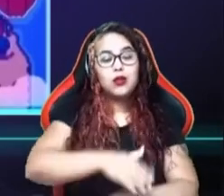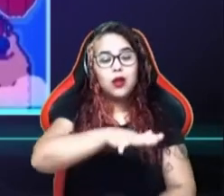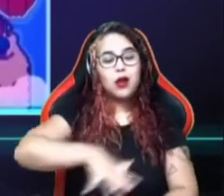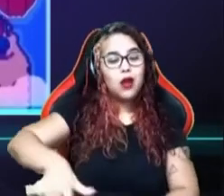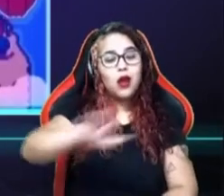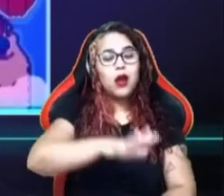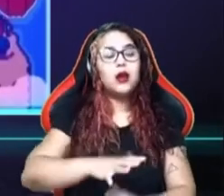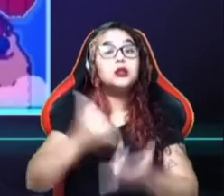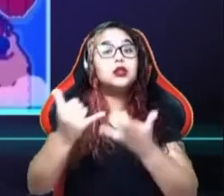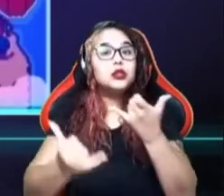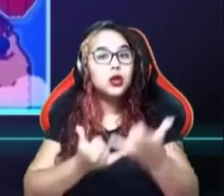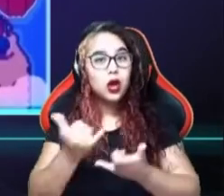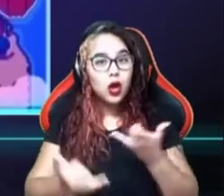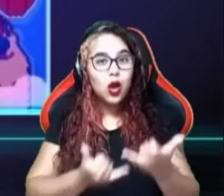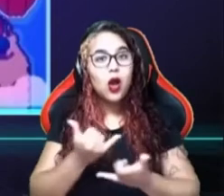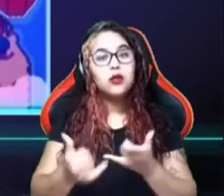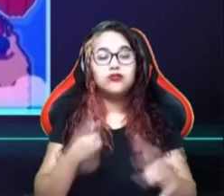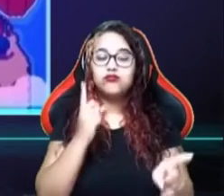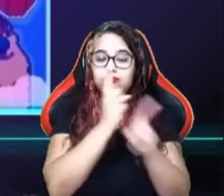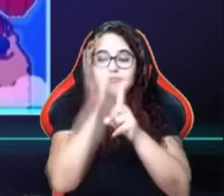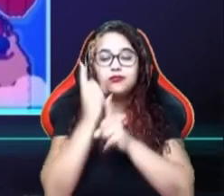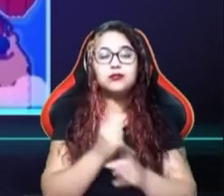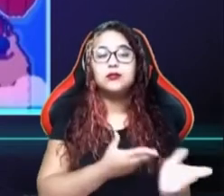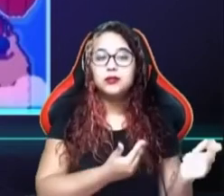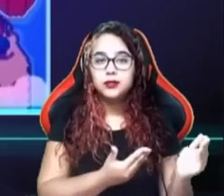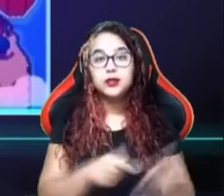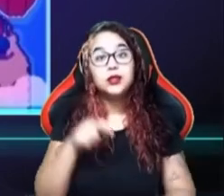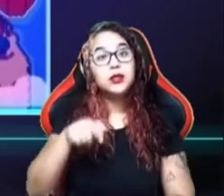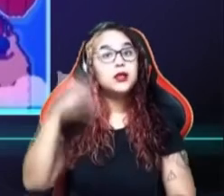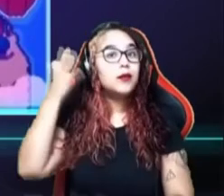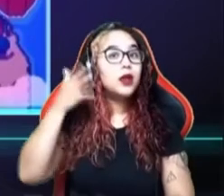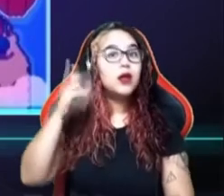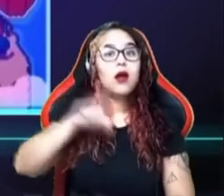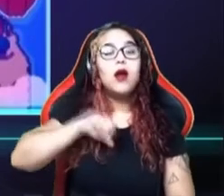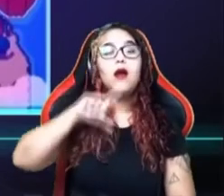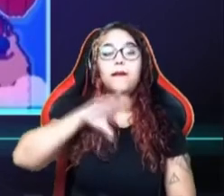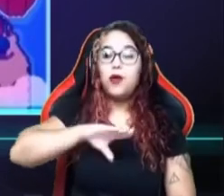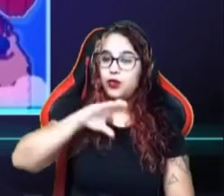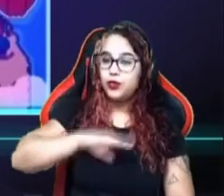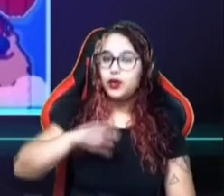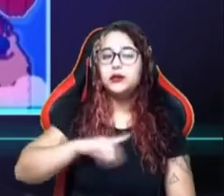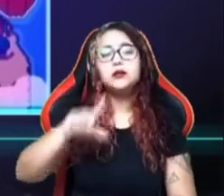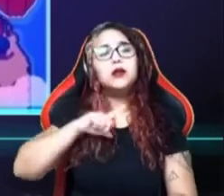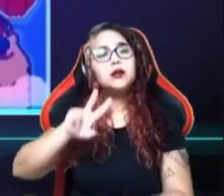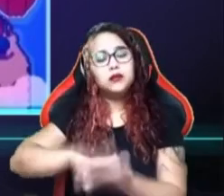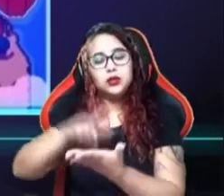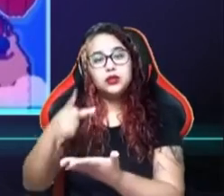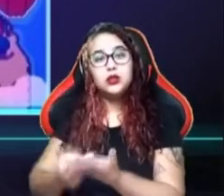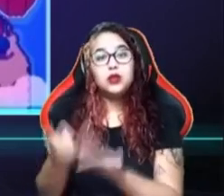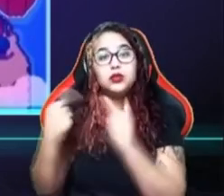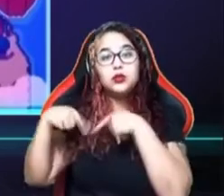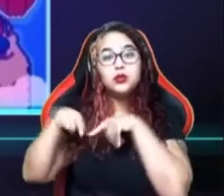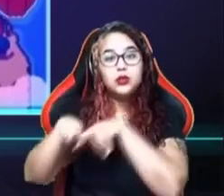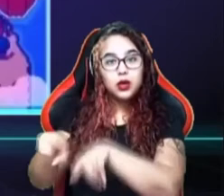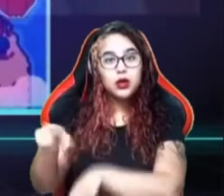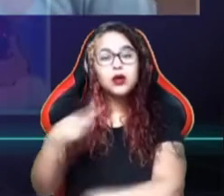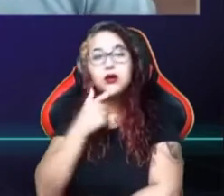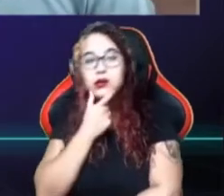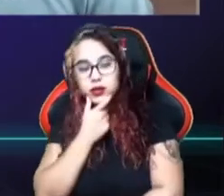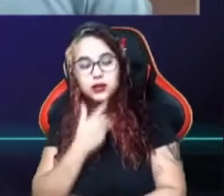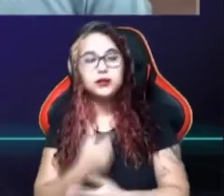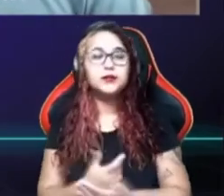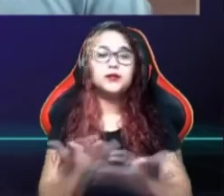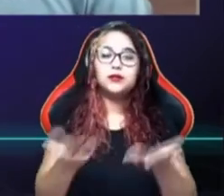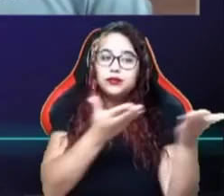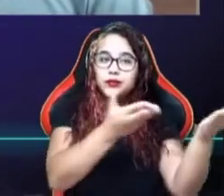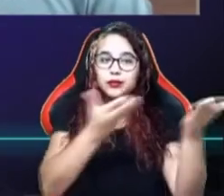aqui casos de sucesso. Esse painel é em português e tem tradução simultânea para inglês. Então agora, queria chamar aqui para a tela o Carlos e o